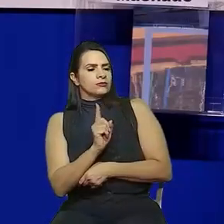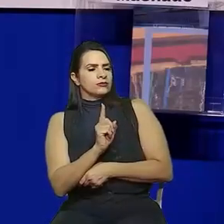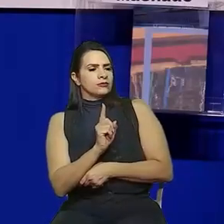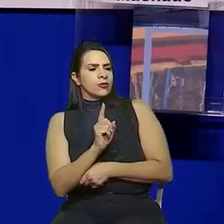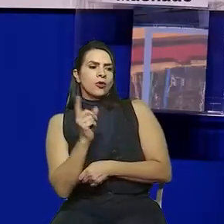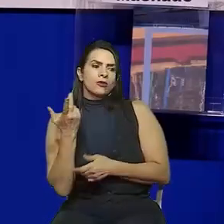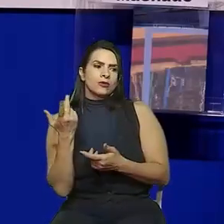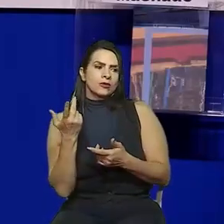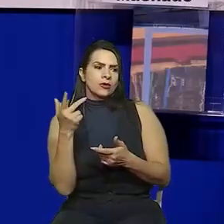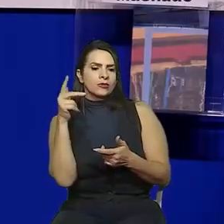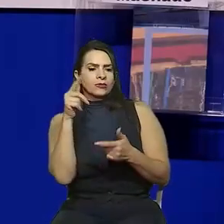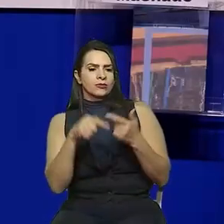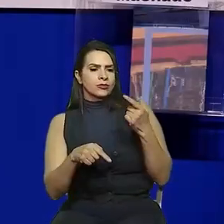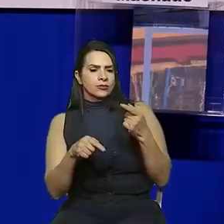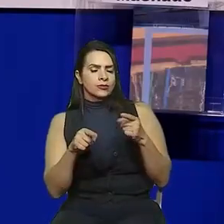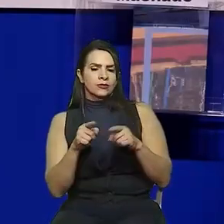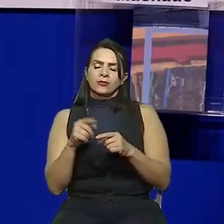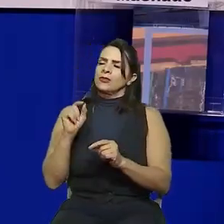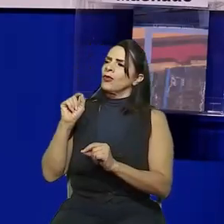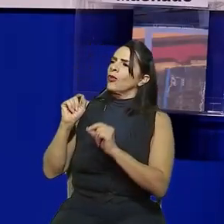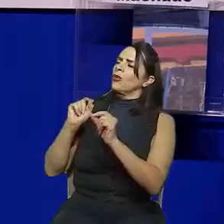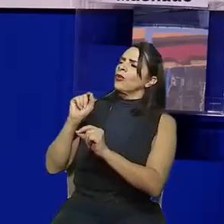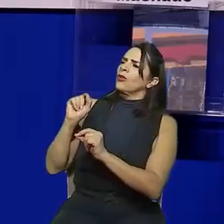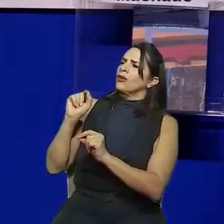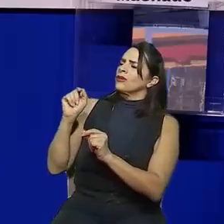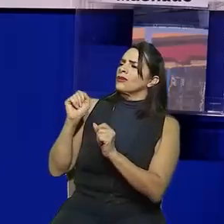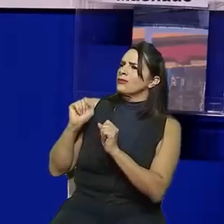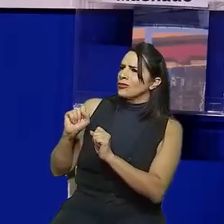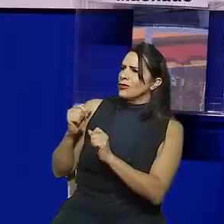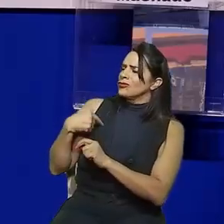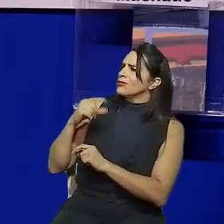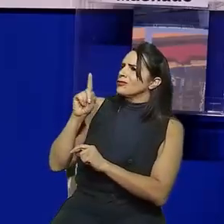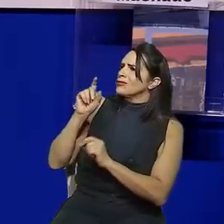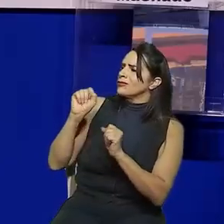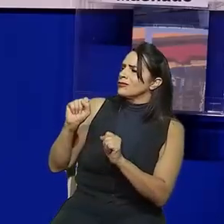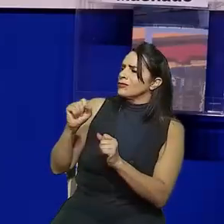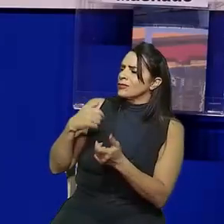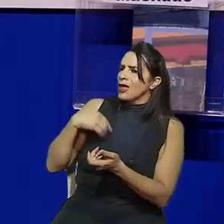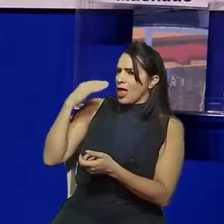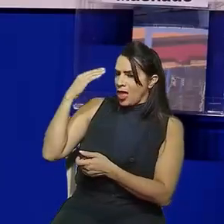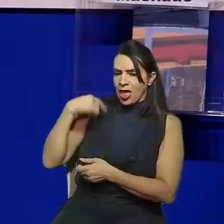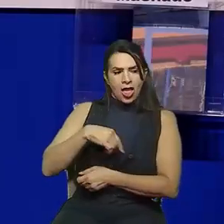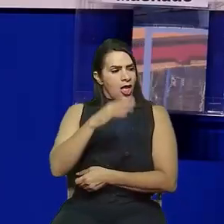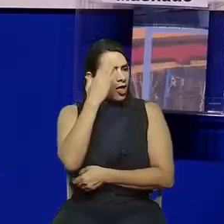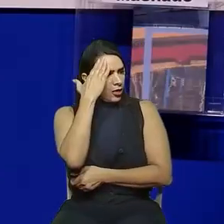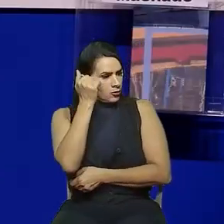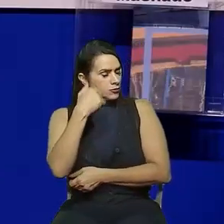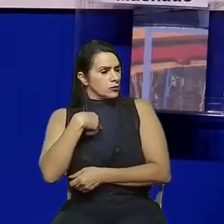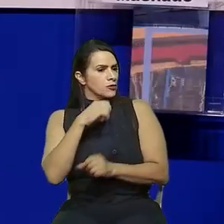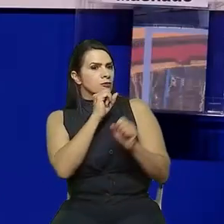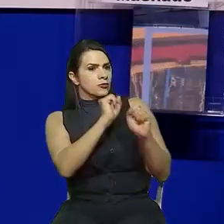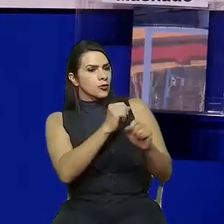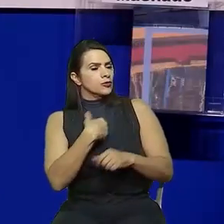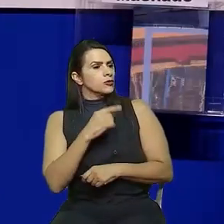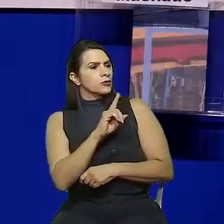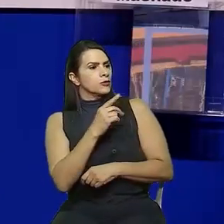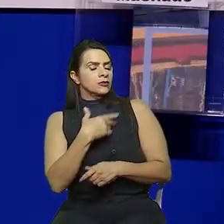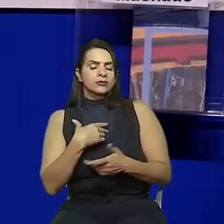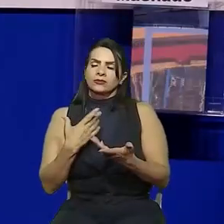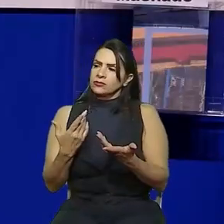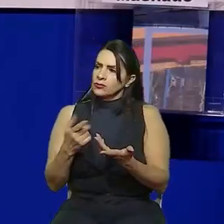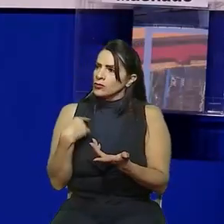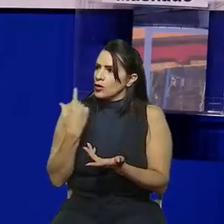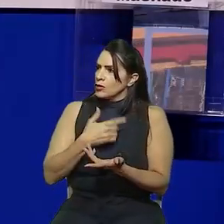falei, mas o que é que pode e que não pode? Eu sei o que pode e o que não pode. Eu falei, mas é bom,